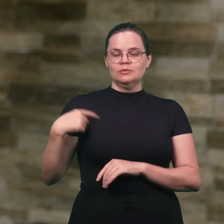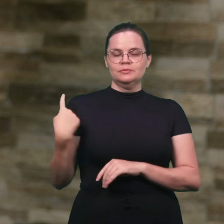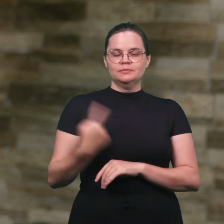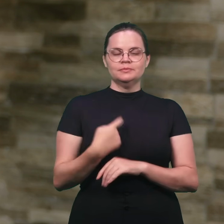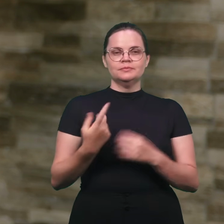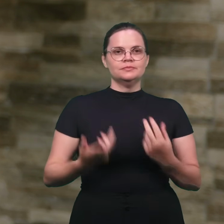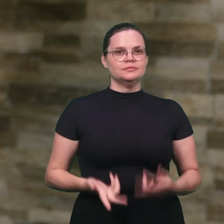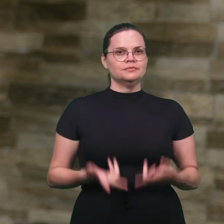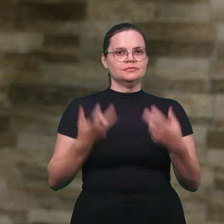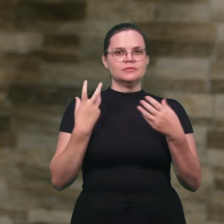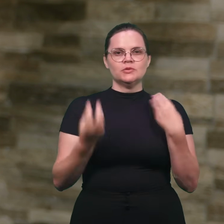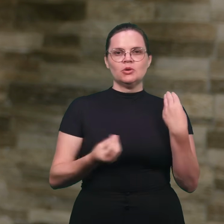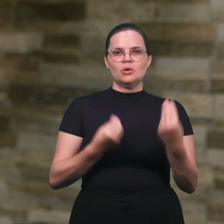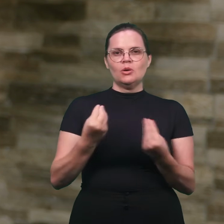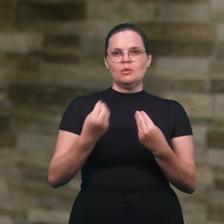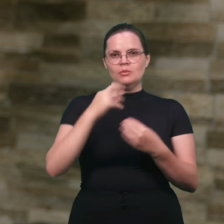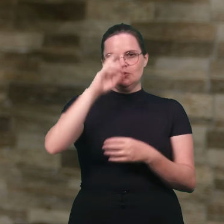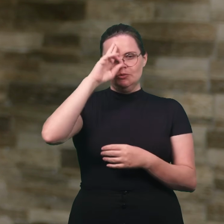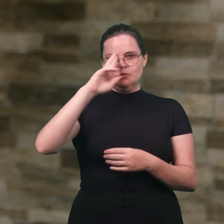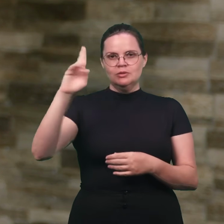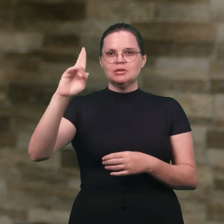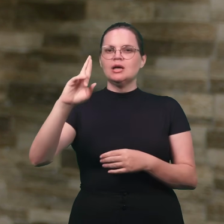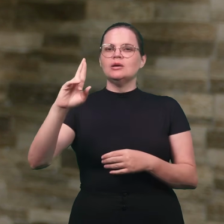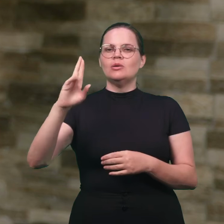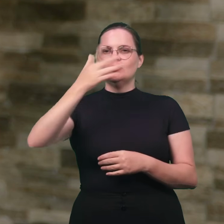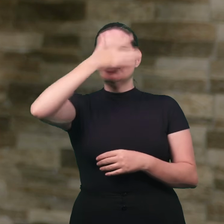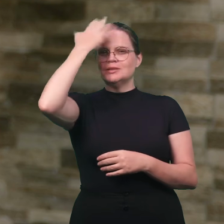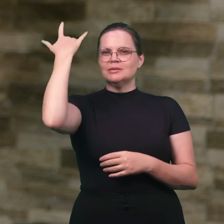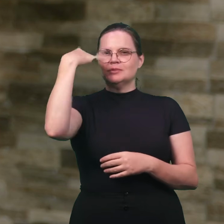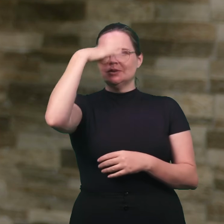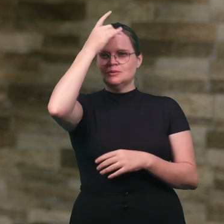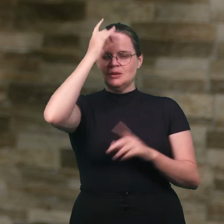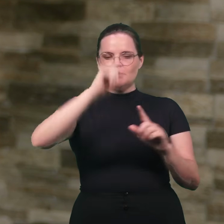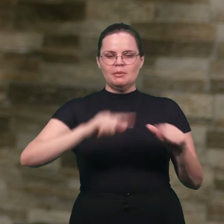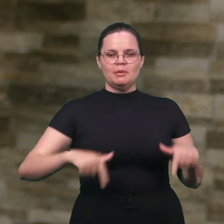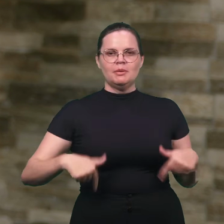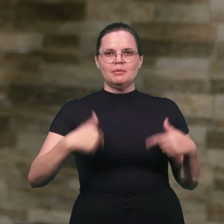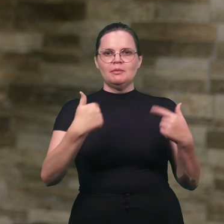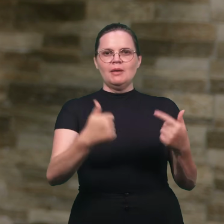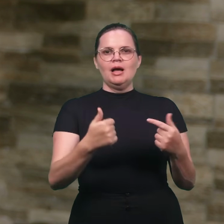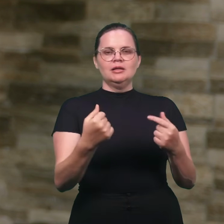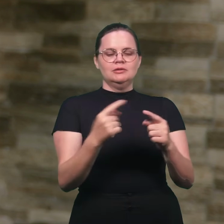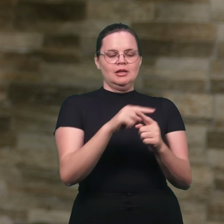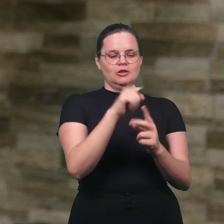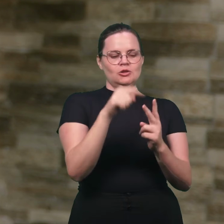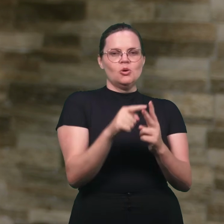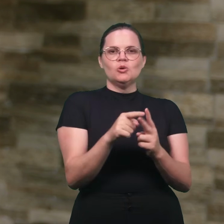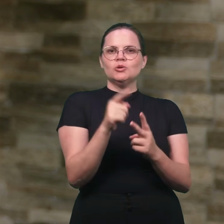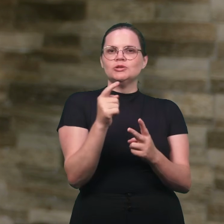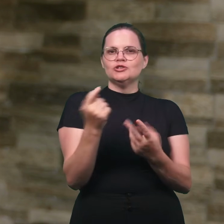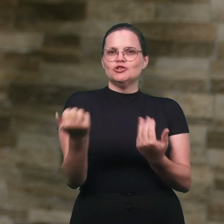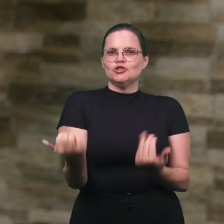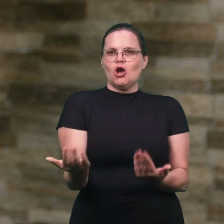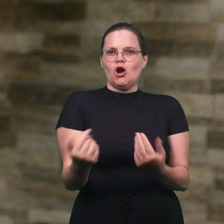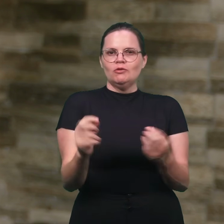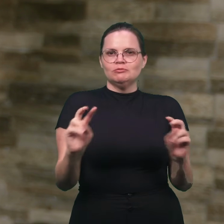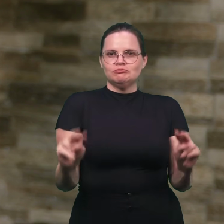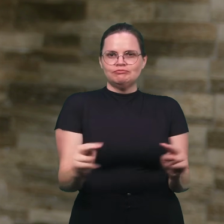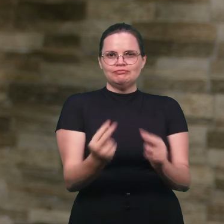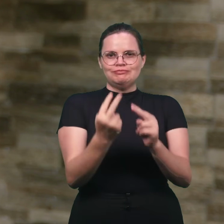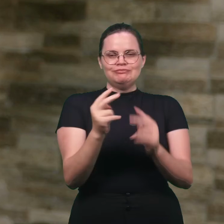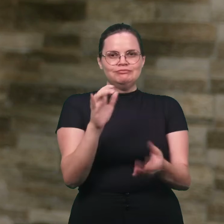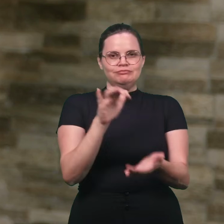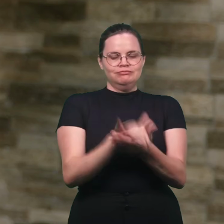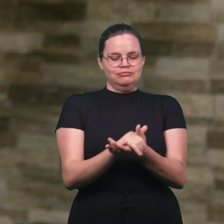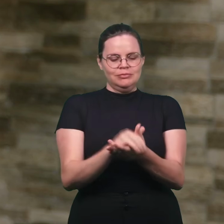vemos como o Espírito Santo ele alcança, às vezes, 2 jovens, une, faz com que eles tenham